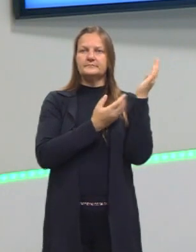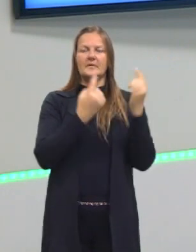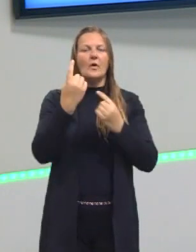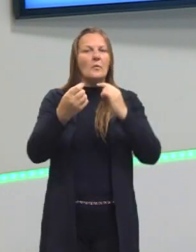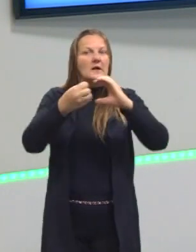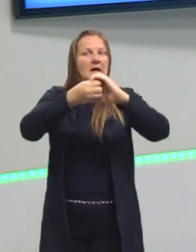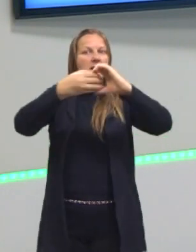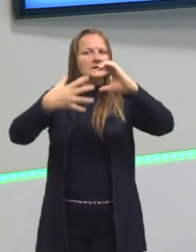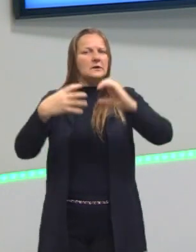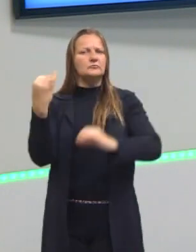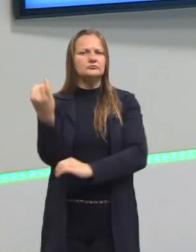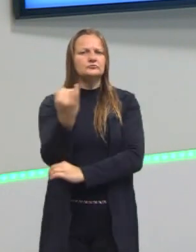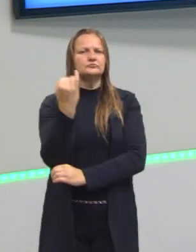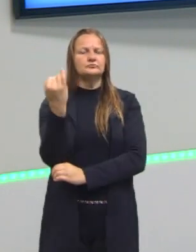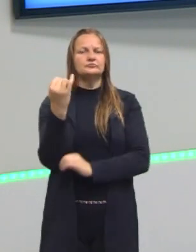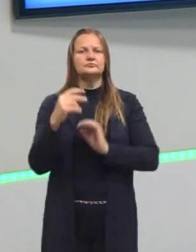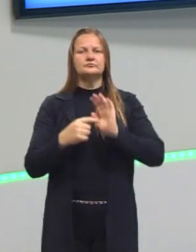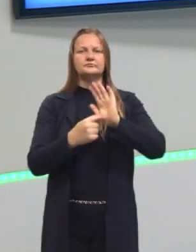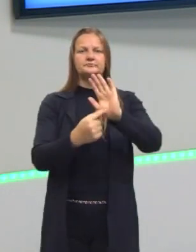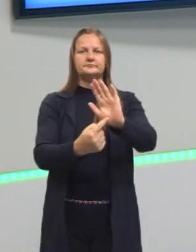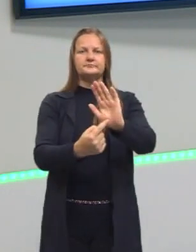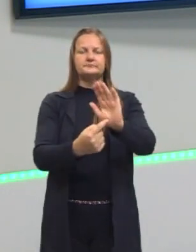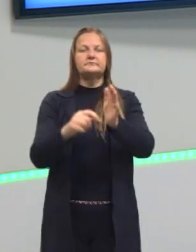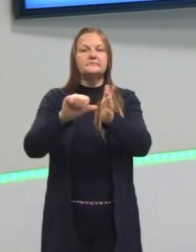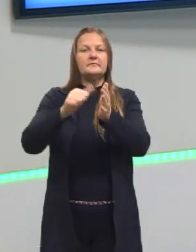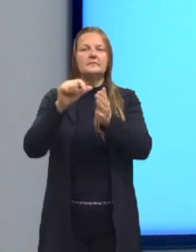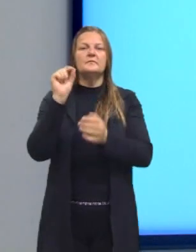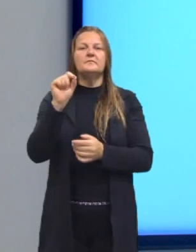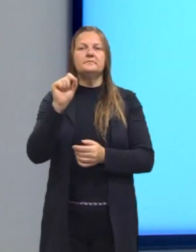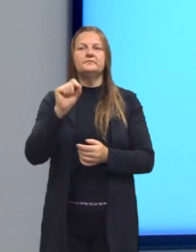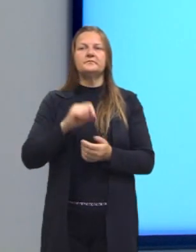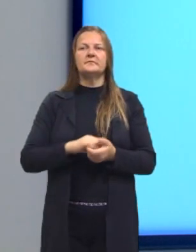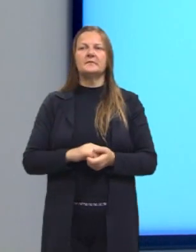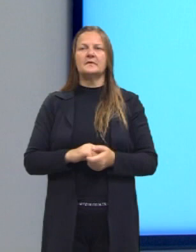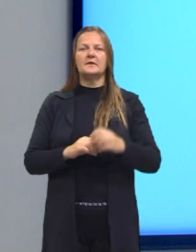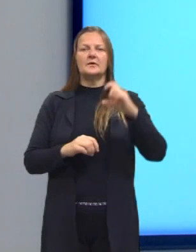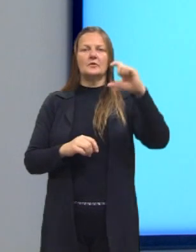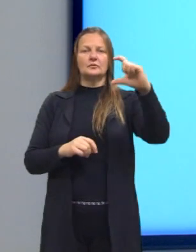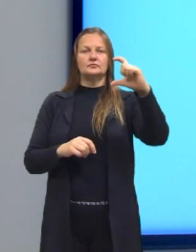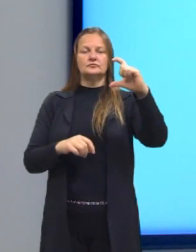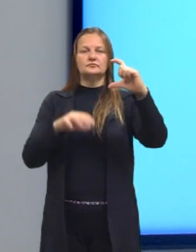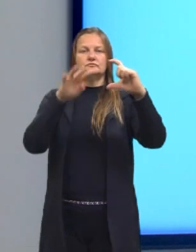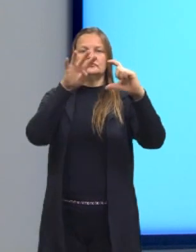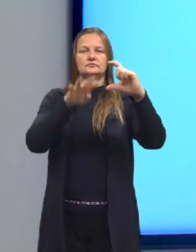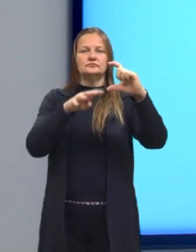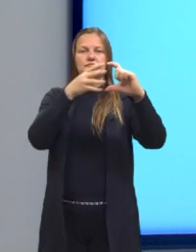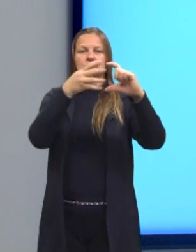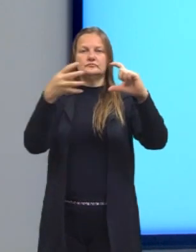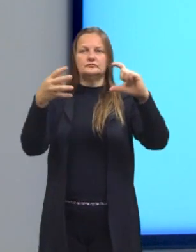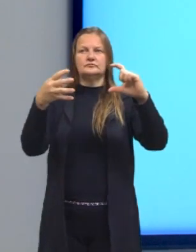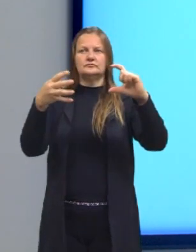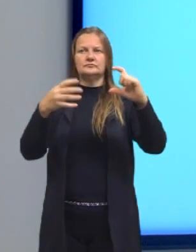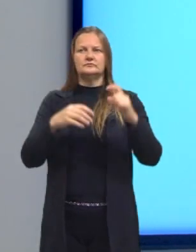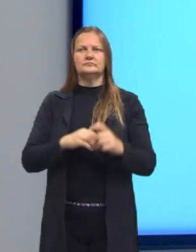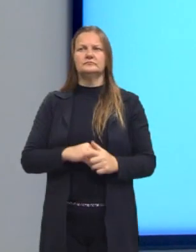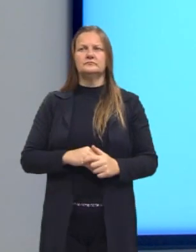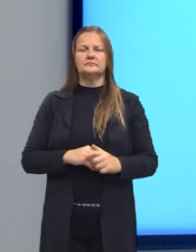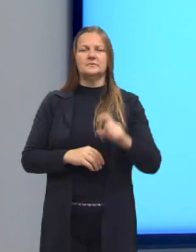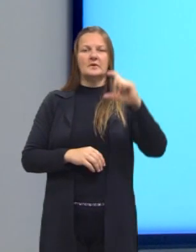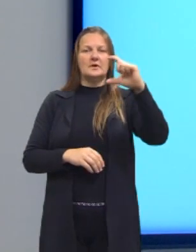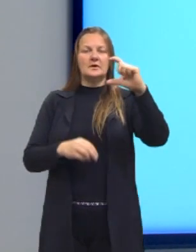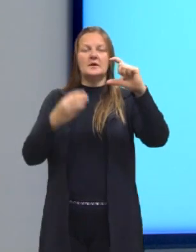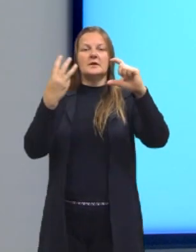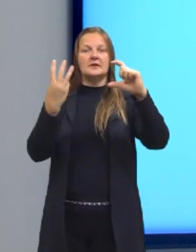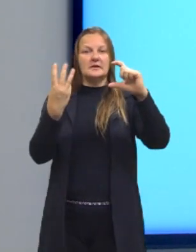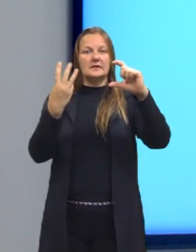importantes aí para nós primeira coisa então ela é uma matriz essa do exemplo uma matriz 3